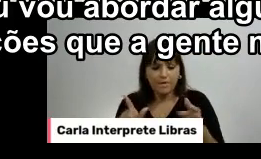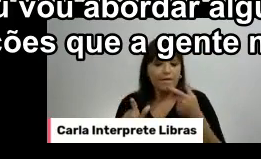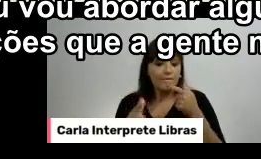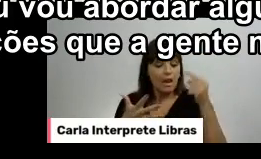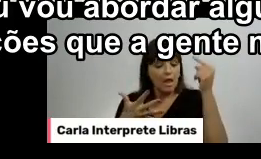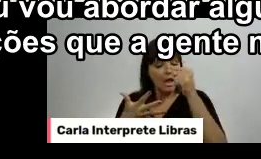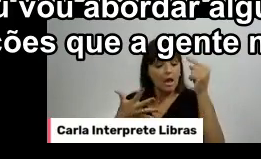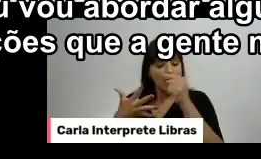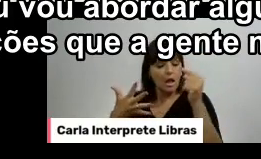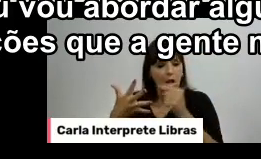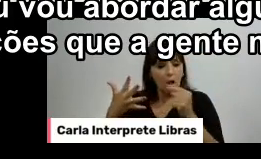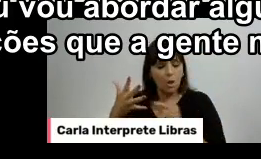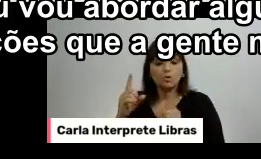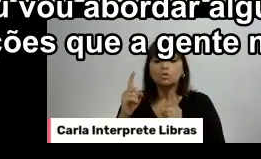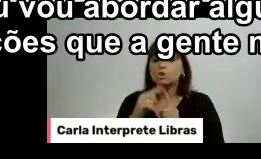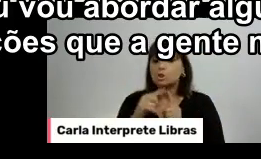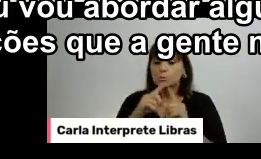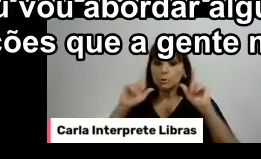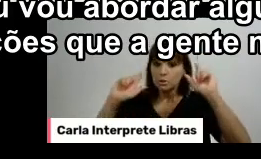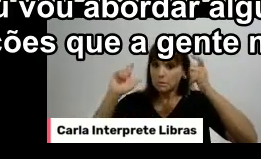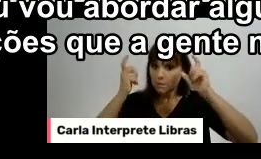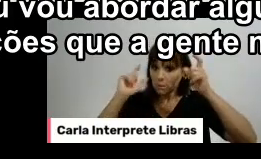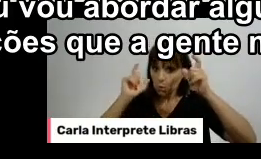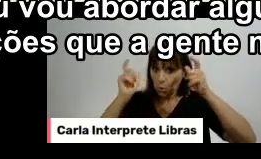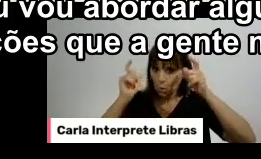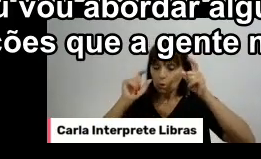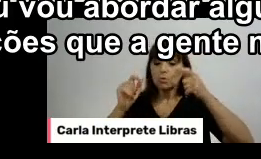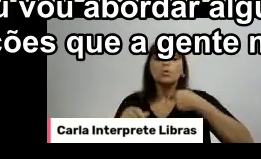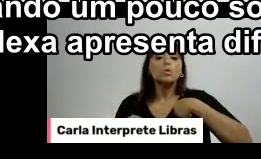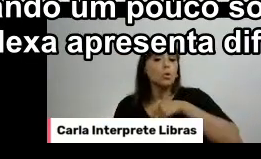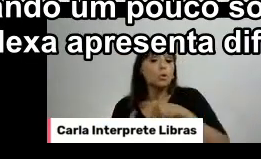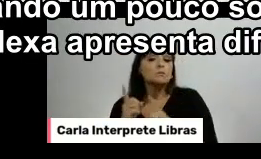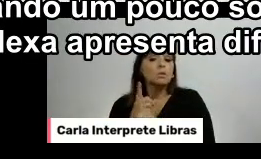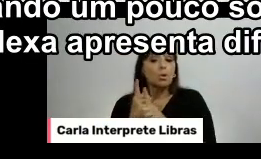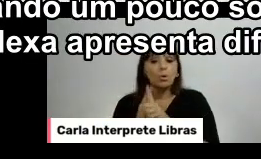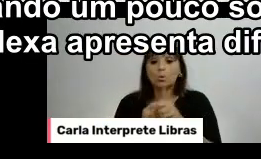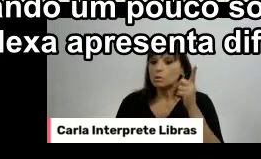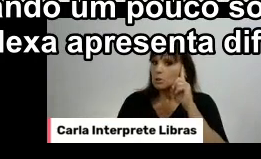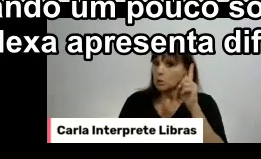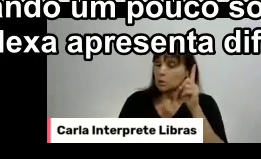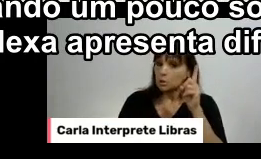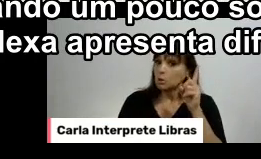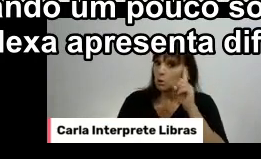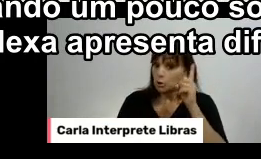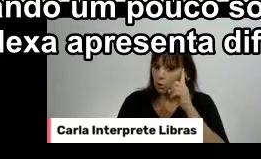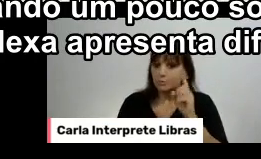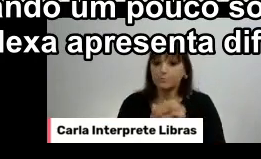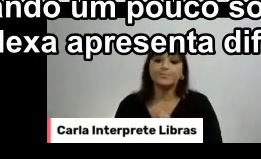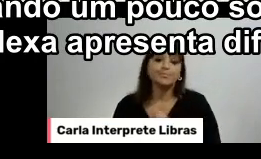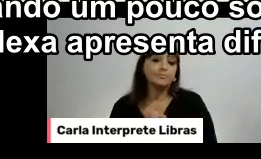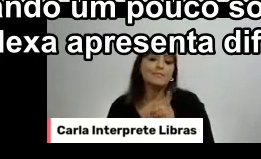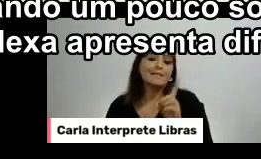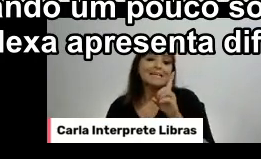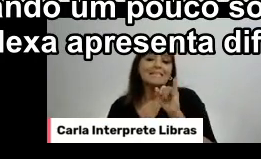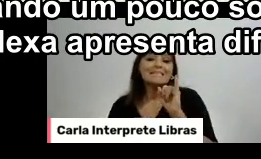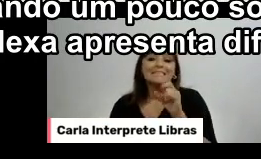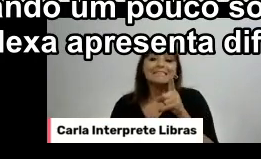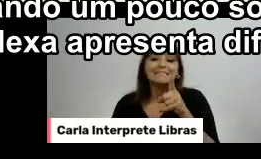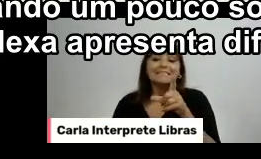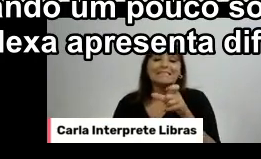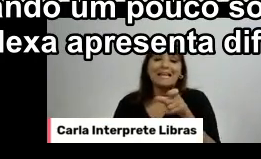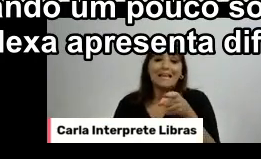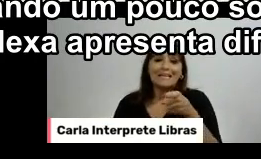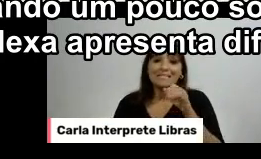dos transtornos e condições que a gente mais encontra no dia a dia. Falando um pouco sobre a dislexia. A pessoa disléxica